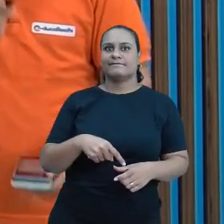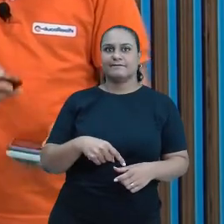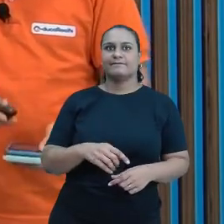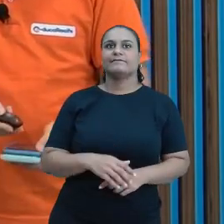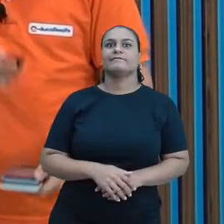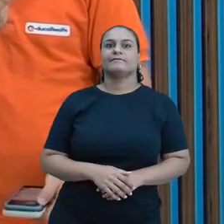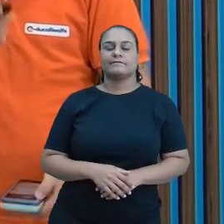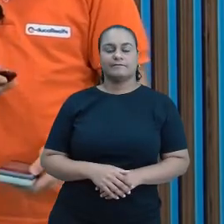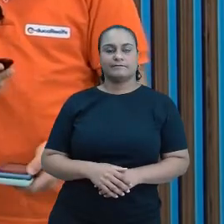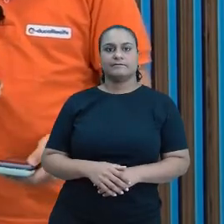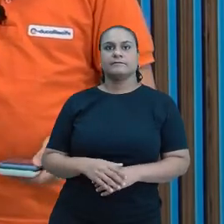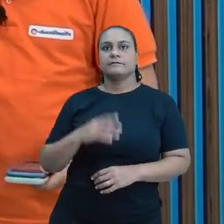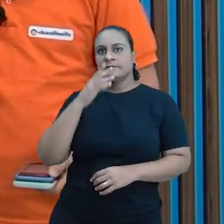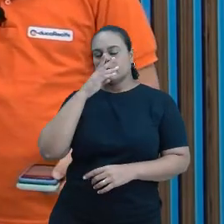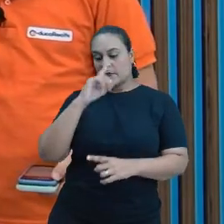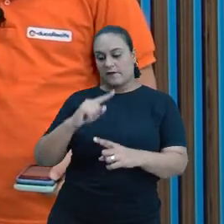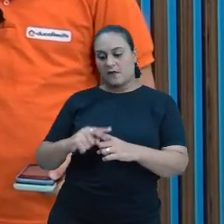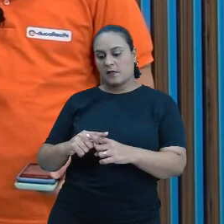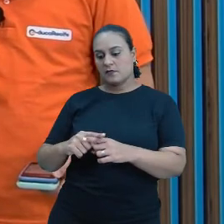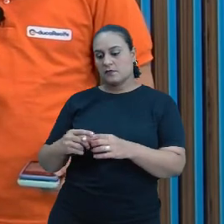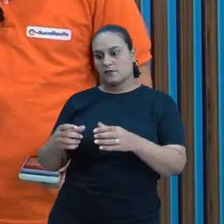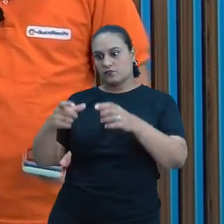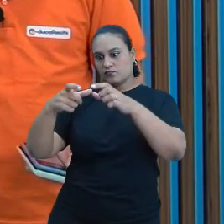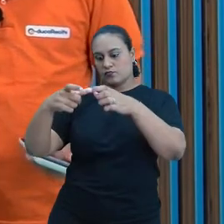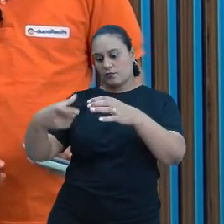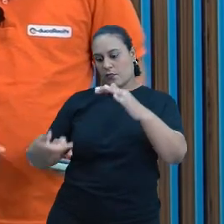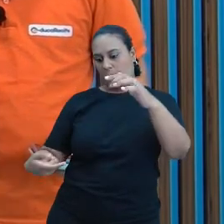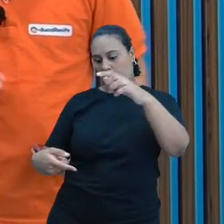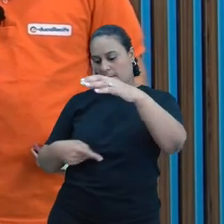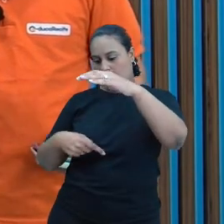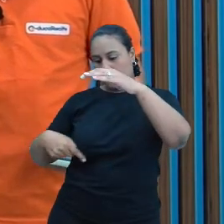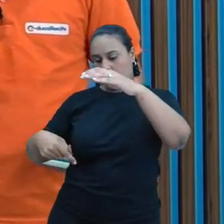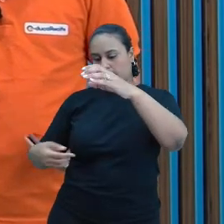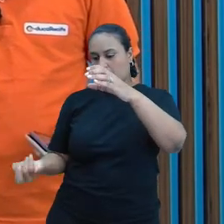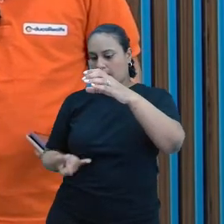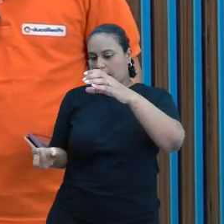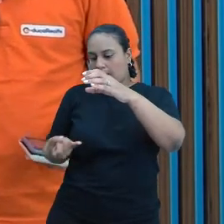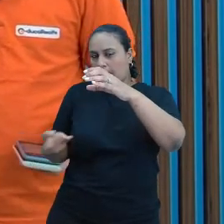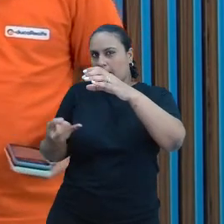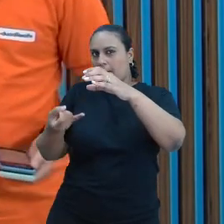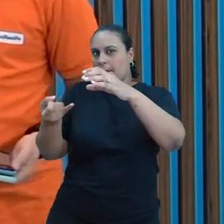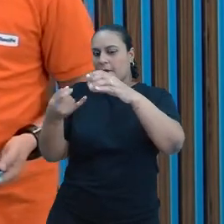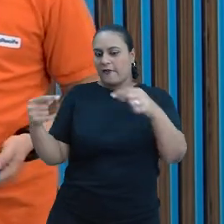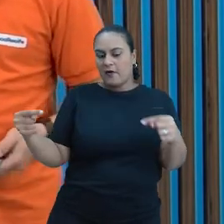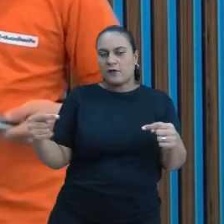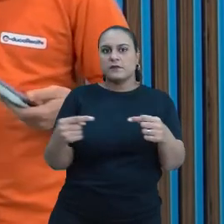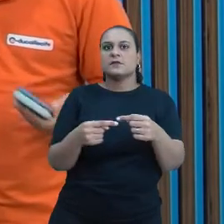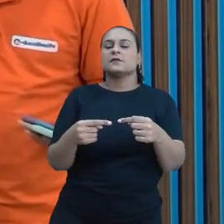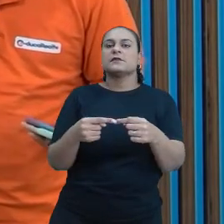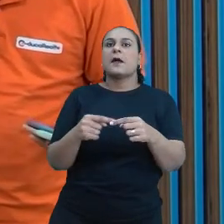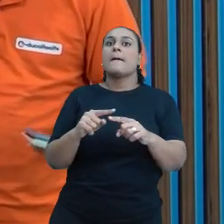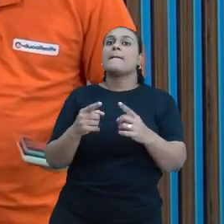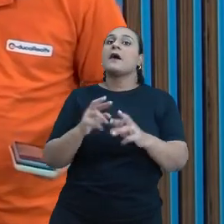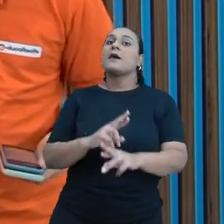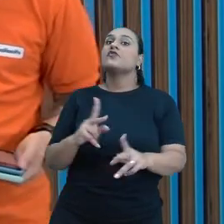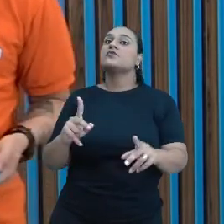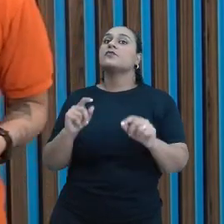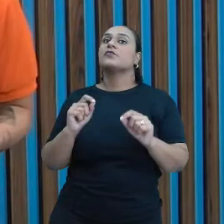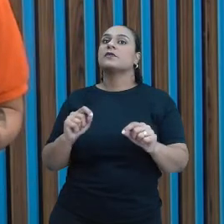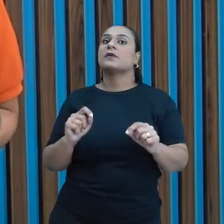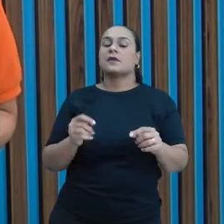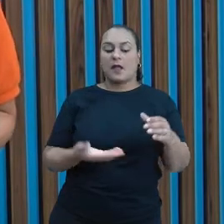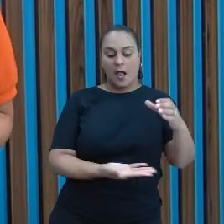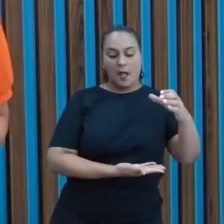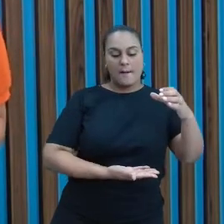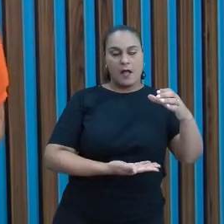em medida, ou seja, a medida da altura vai coincidir com o número de fatiamentos que eu dei. Só que a distinção agora é que a